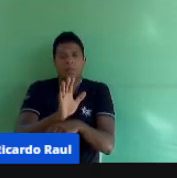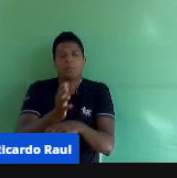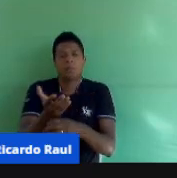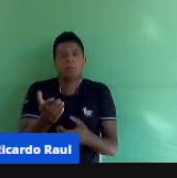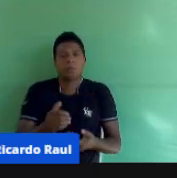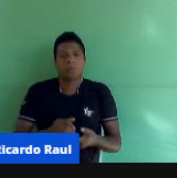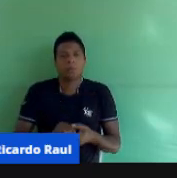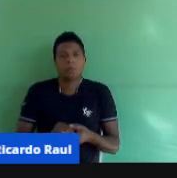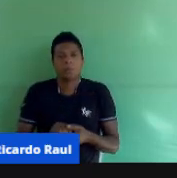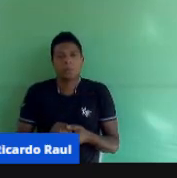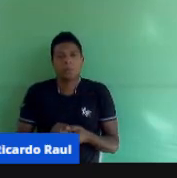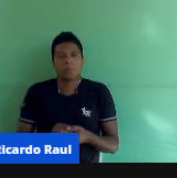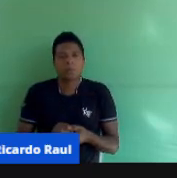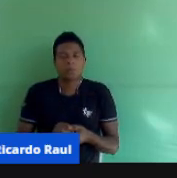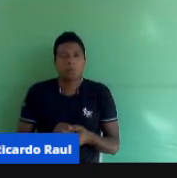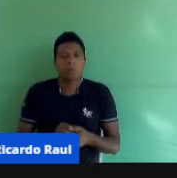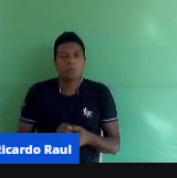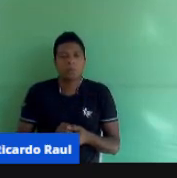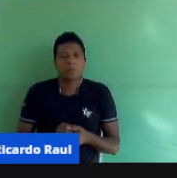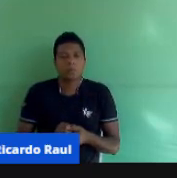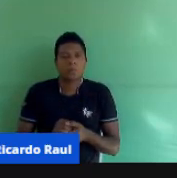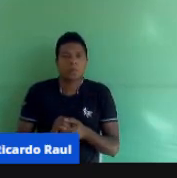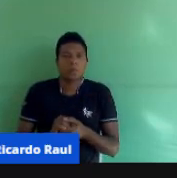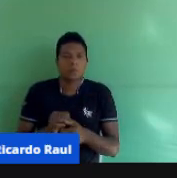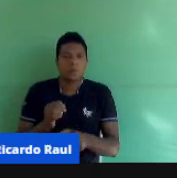do curta-metragem, daquilo que você estiver